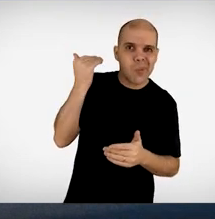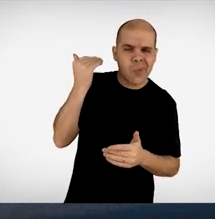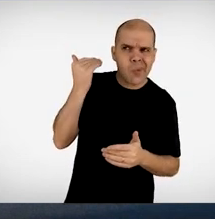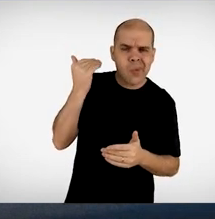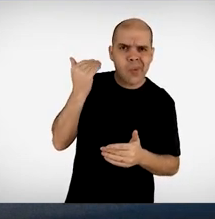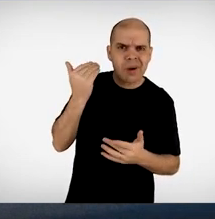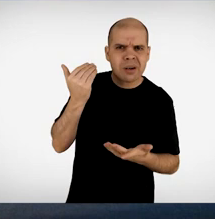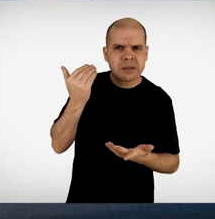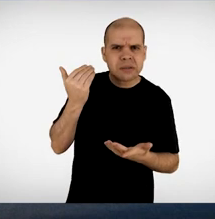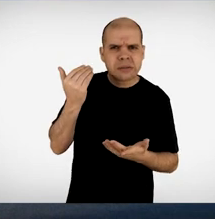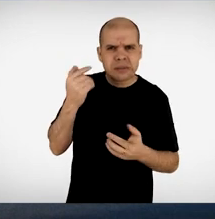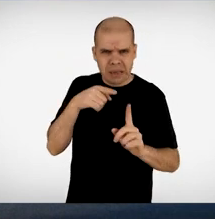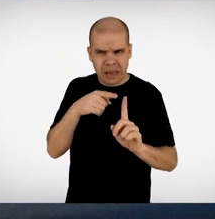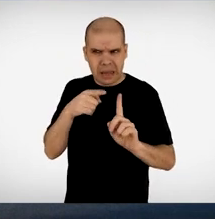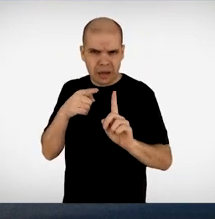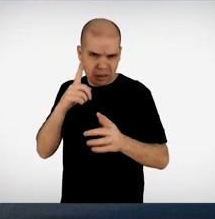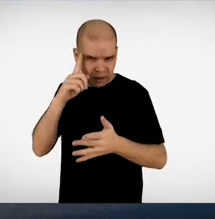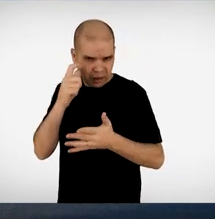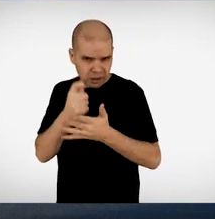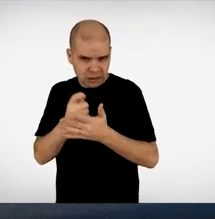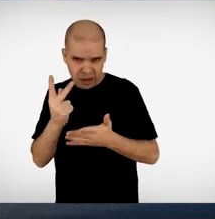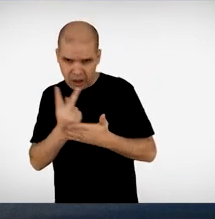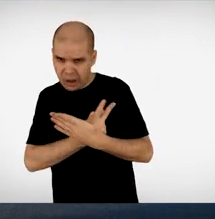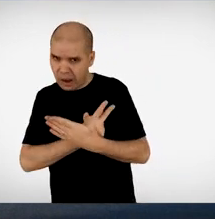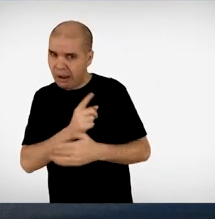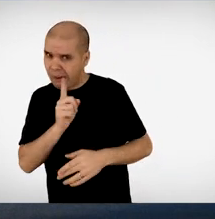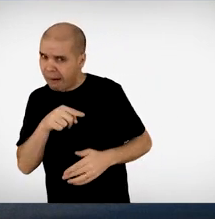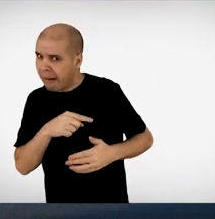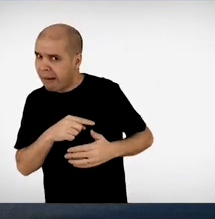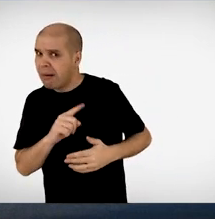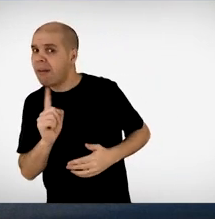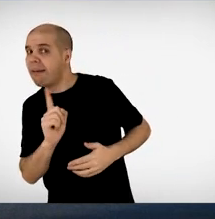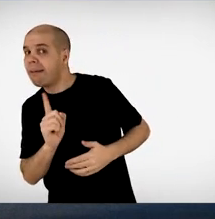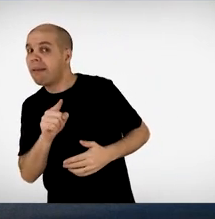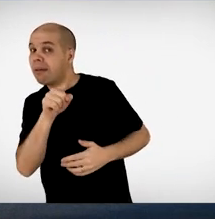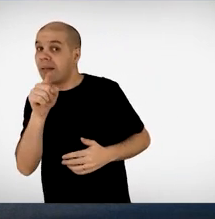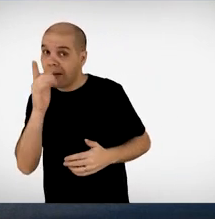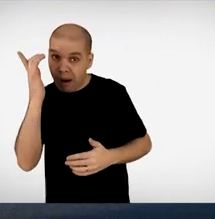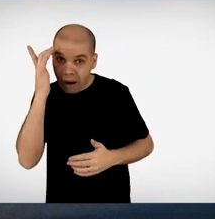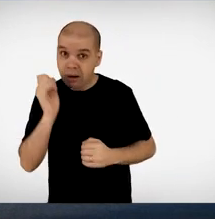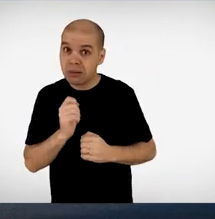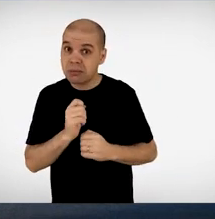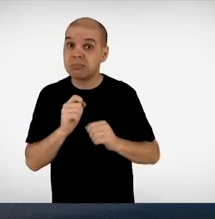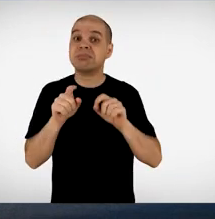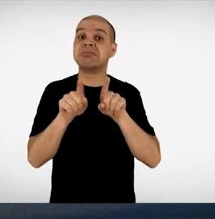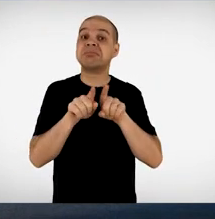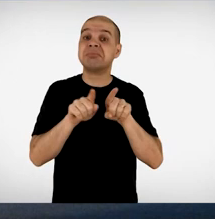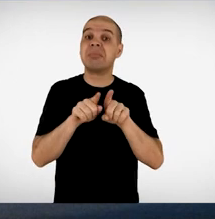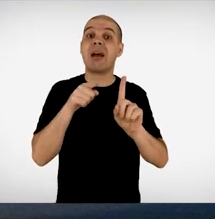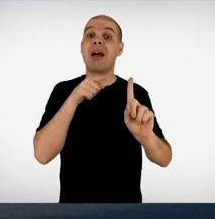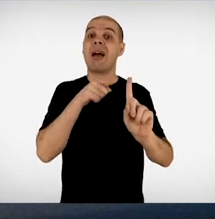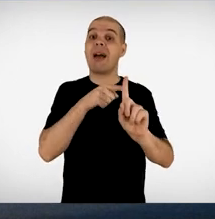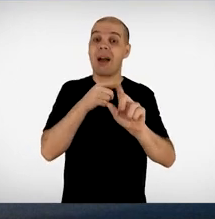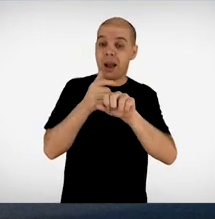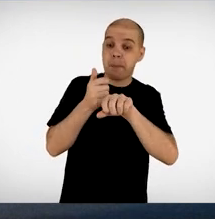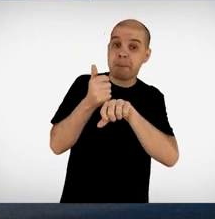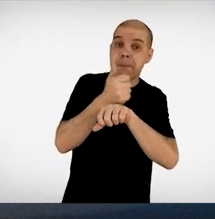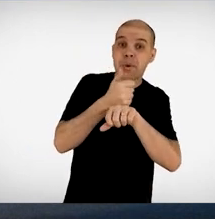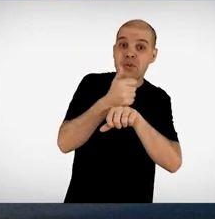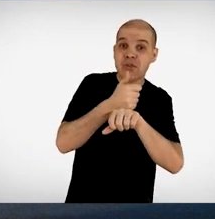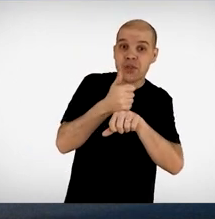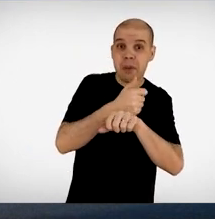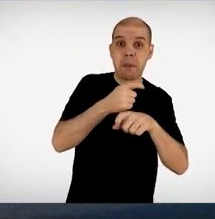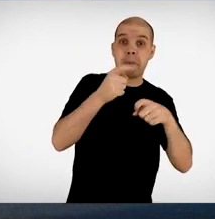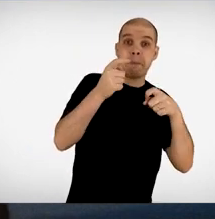é típico de uma mulher que não quer perder nada, né? Porque daí ela pode ser médica, fotógrafa, psicóloga e vender livro, que eu